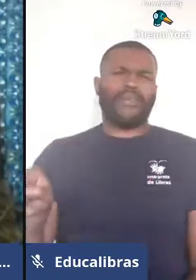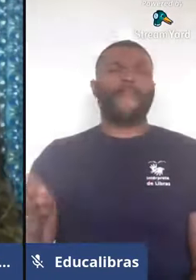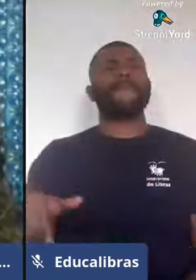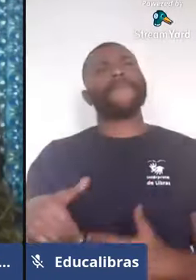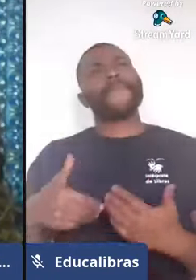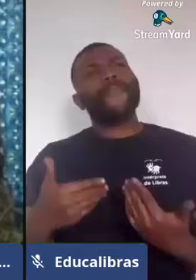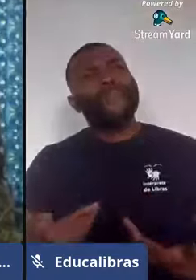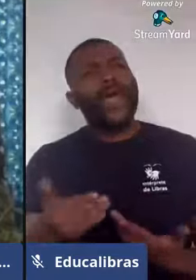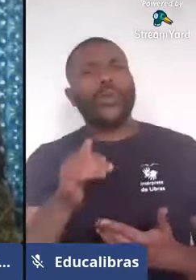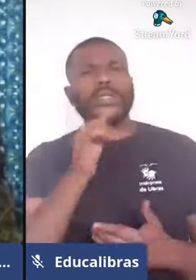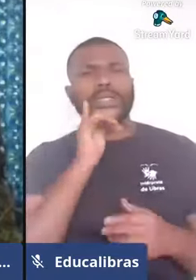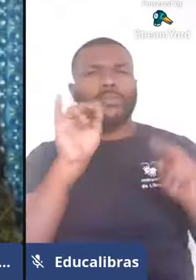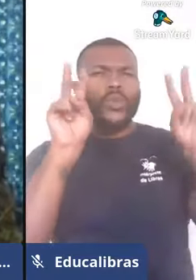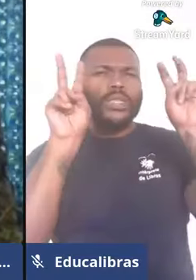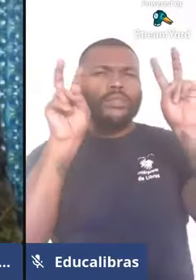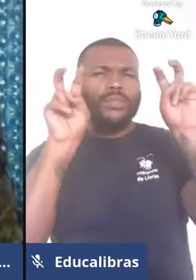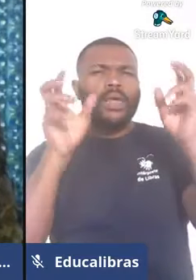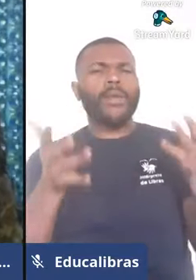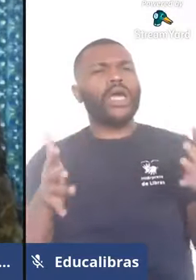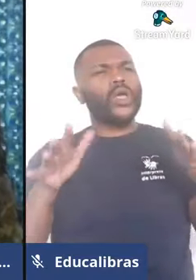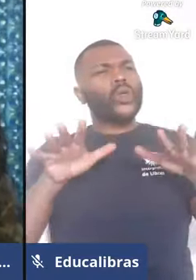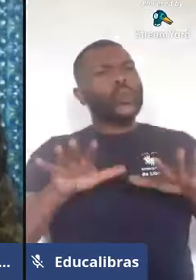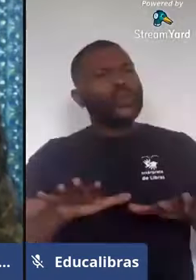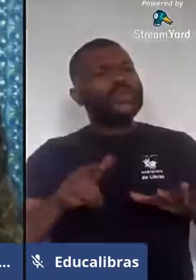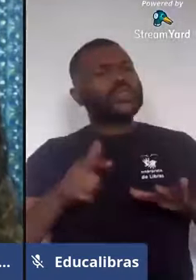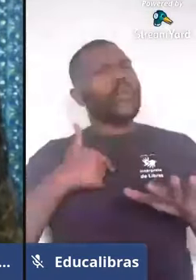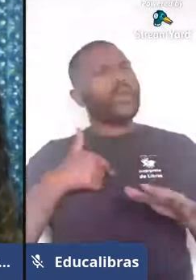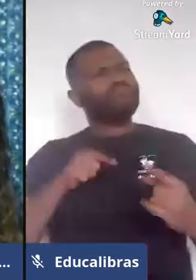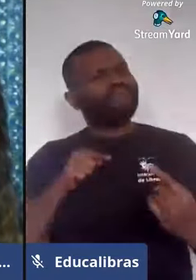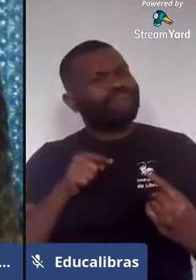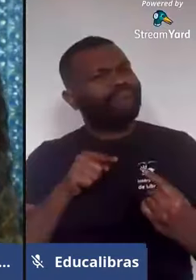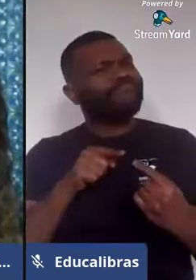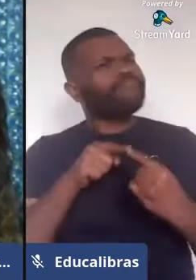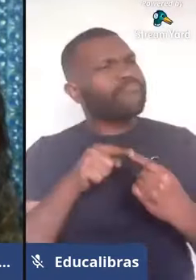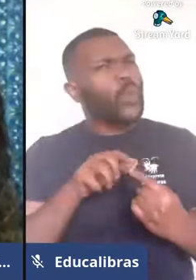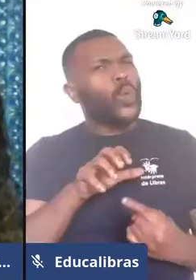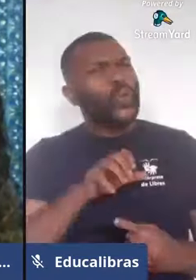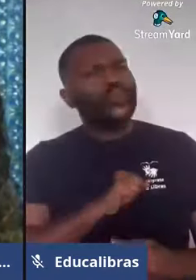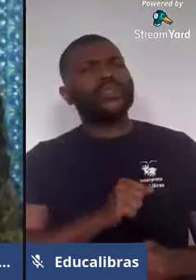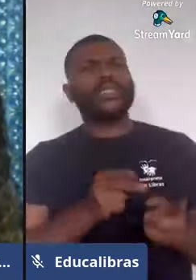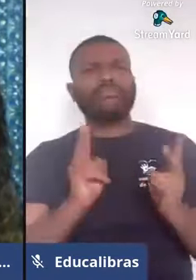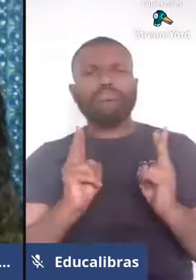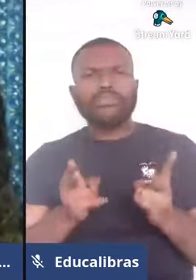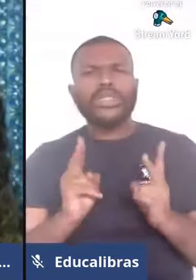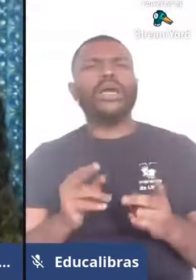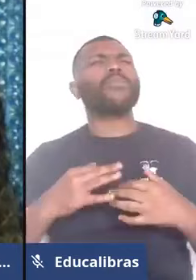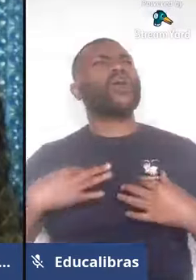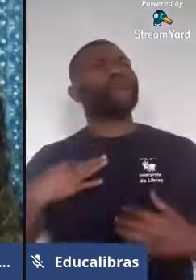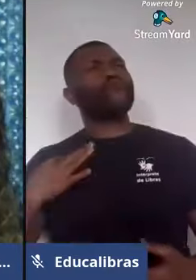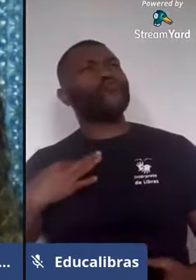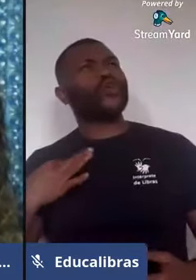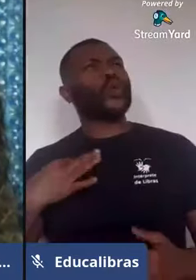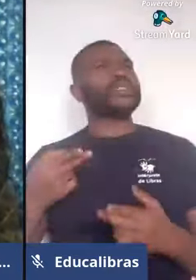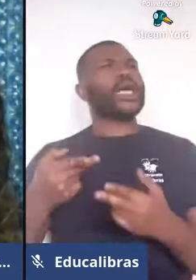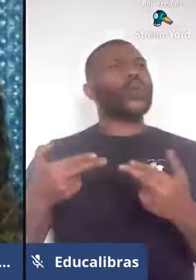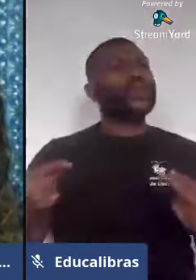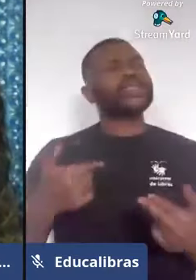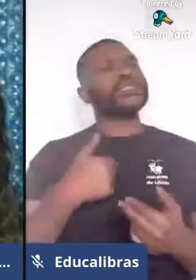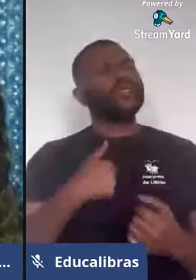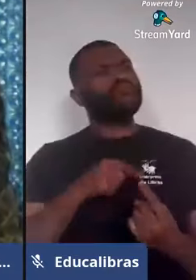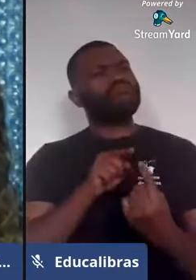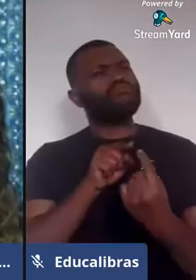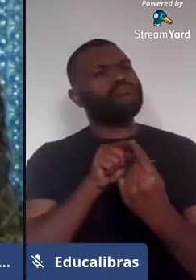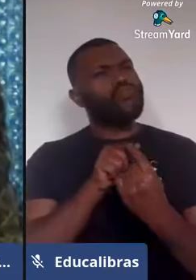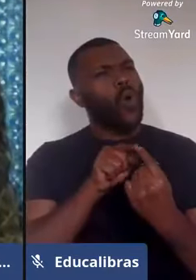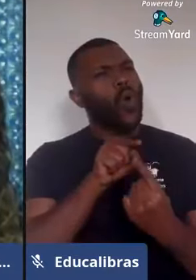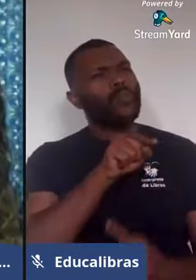de inclusão, eu sempre gostei de causas, né, em geral, sempre fui voluntária em muitas coisas, eu acabei me identificando muito com ele, porque